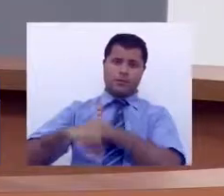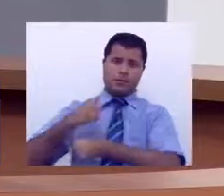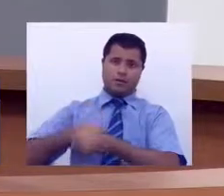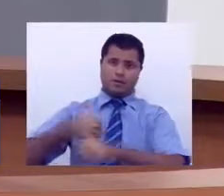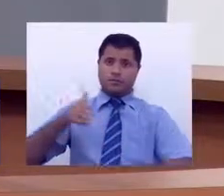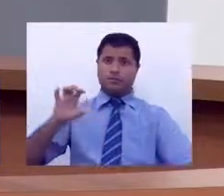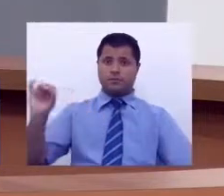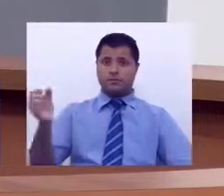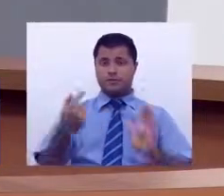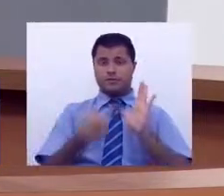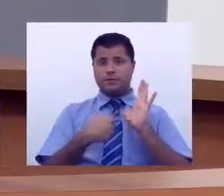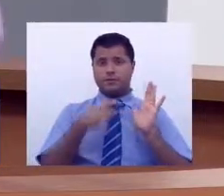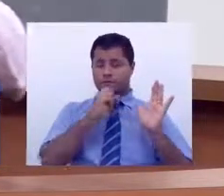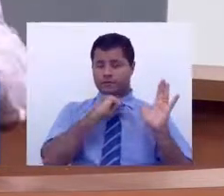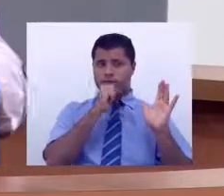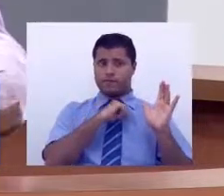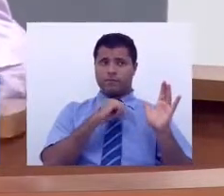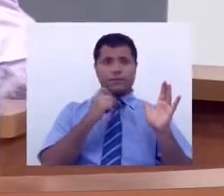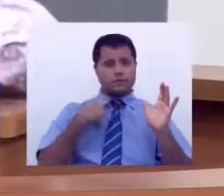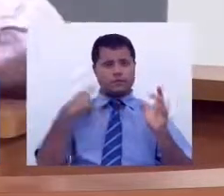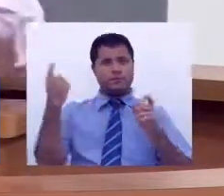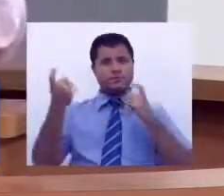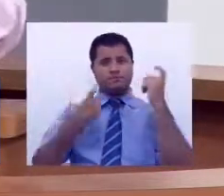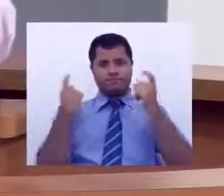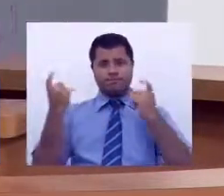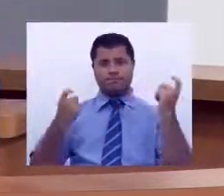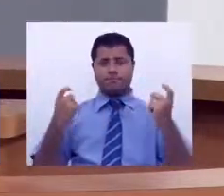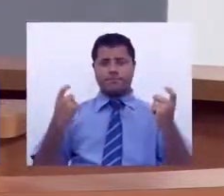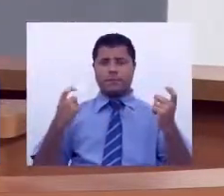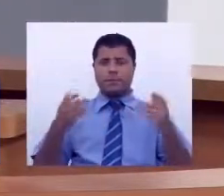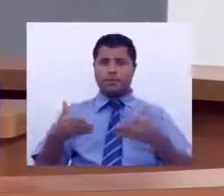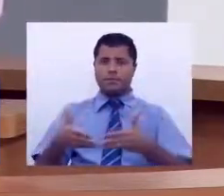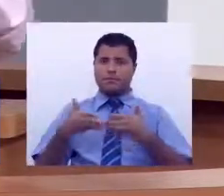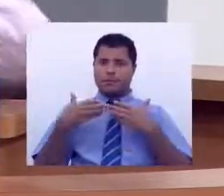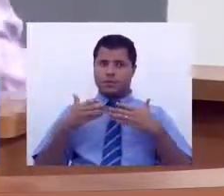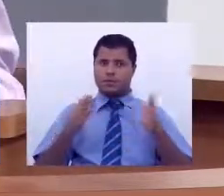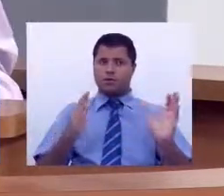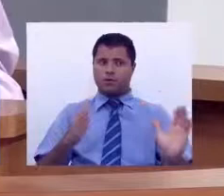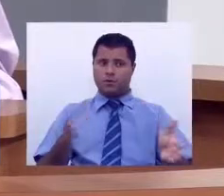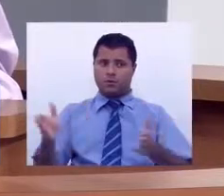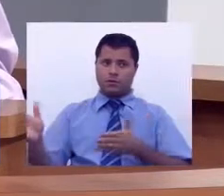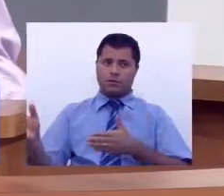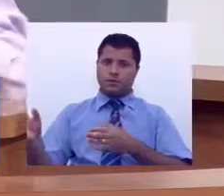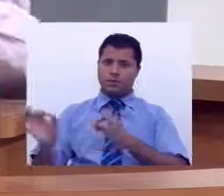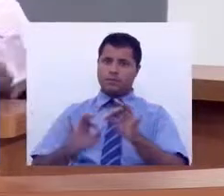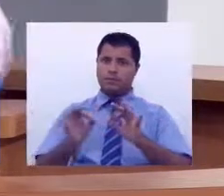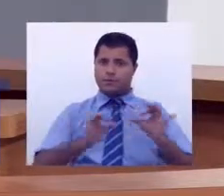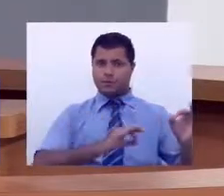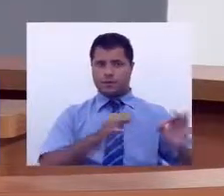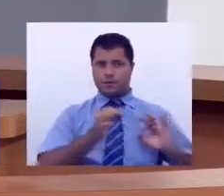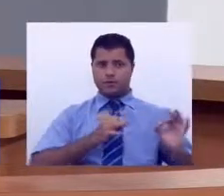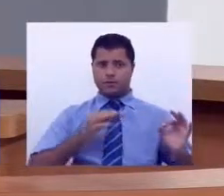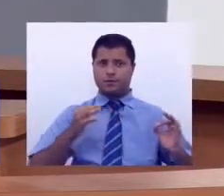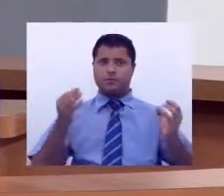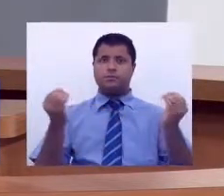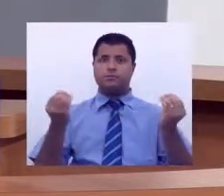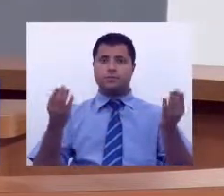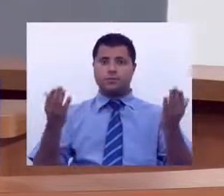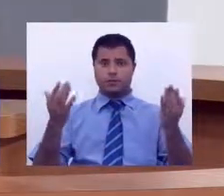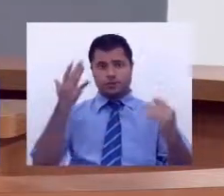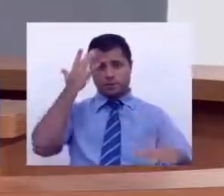também tive a preocupação de pedir para eles se organizarem e fazer um planejamento para que a gente possa